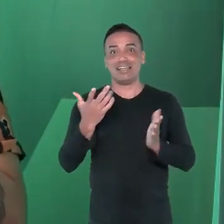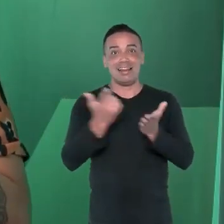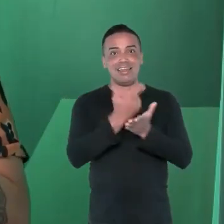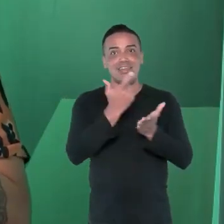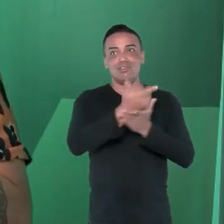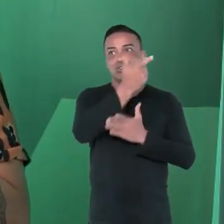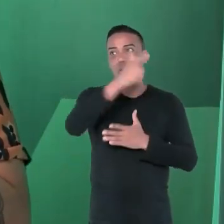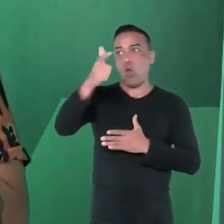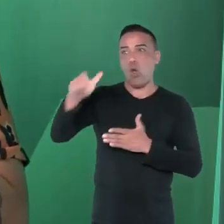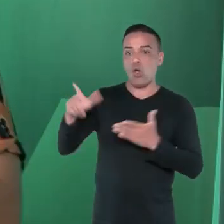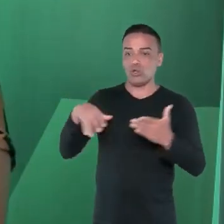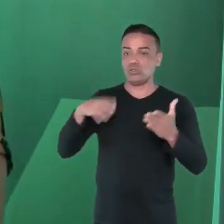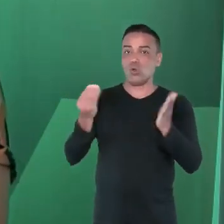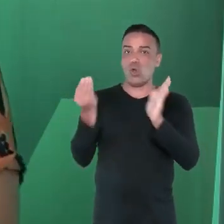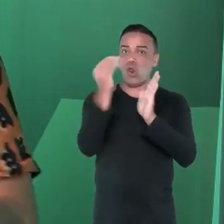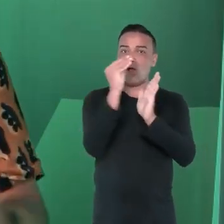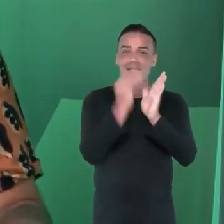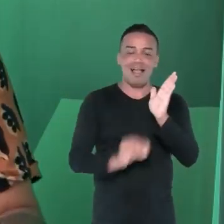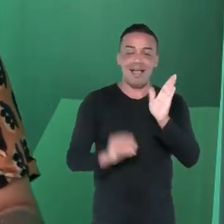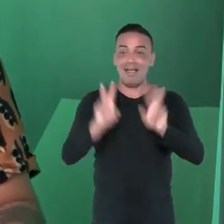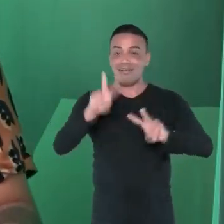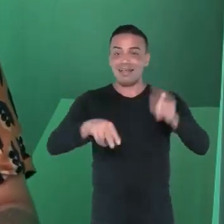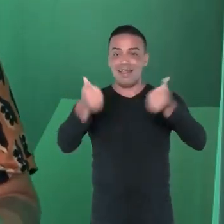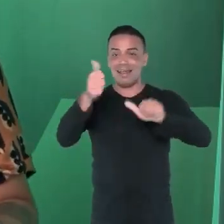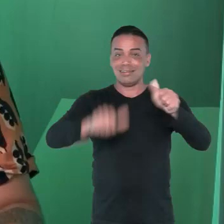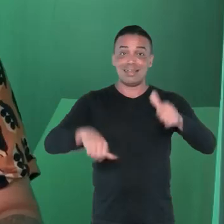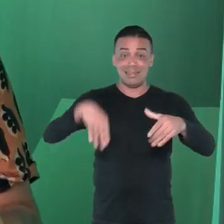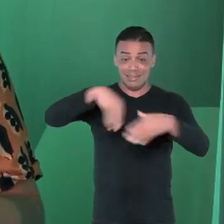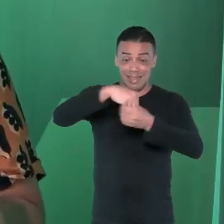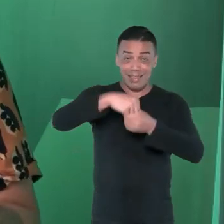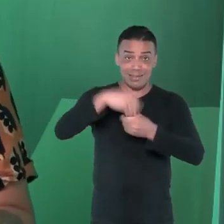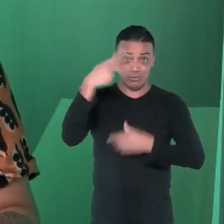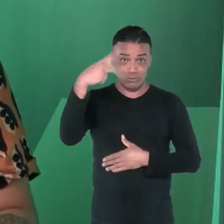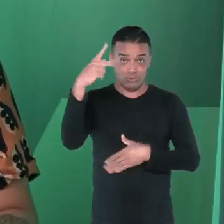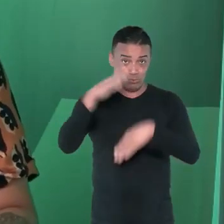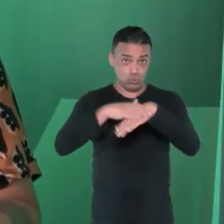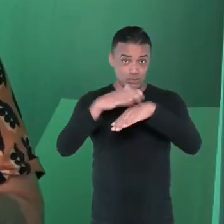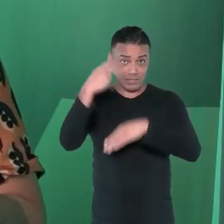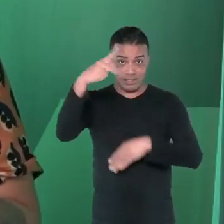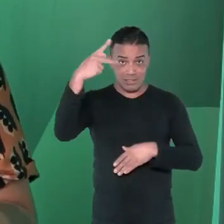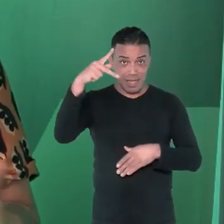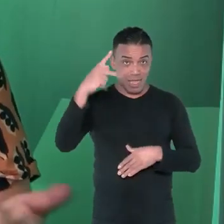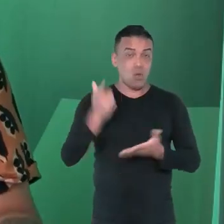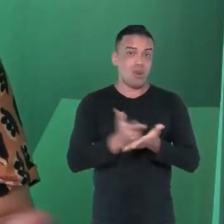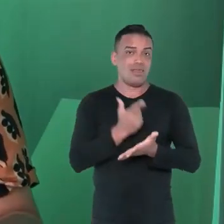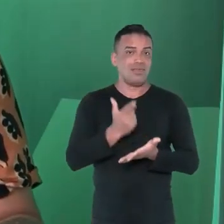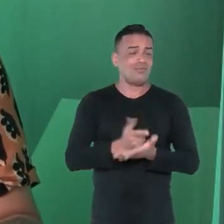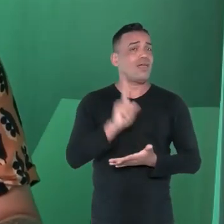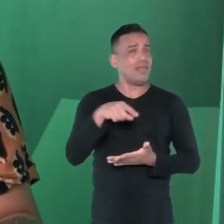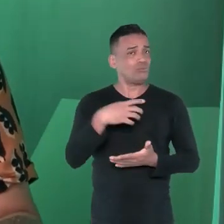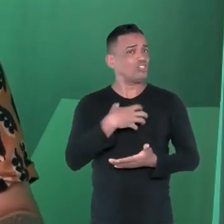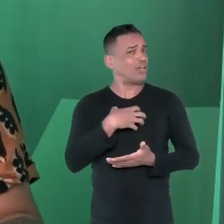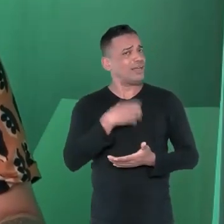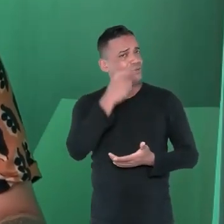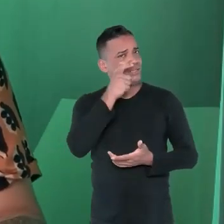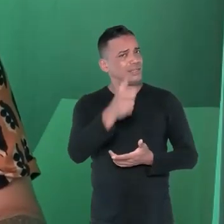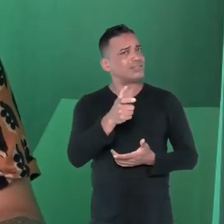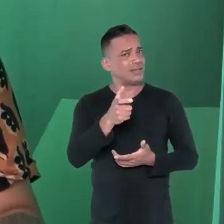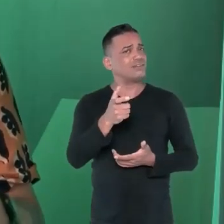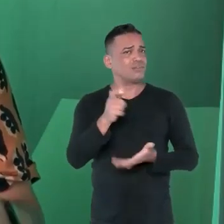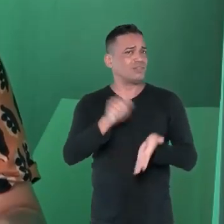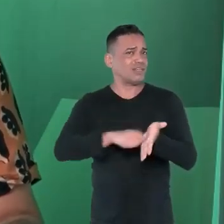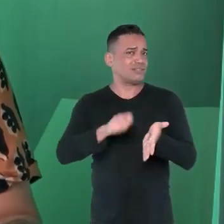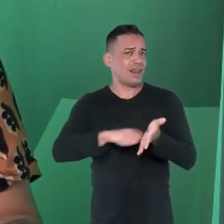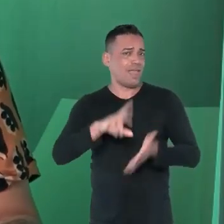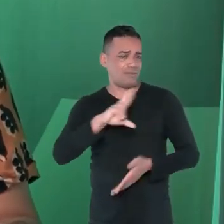citadas, elas são muitas vezes analisadas ao longo do seu livro. O que um dispositivo muito interessante que eu acho que você faz no romance,